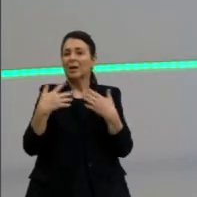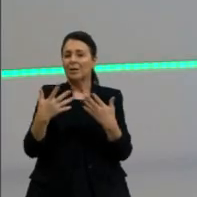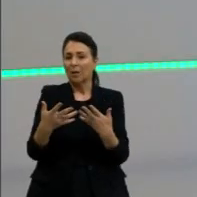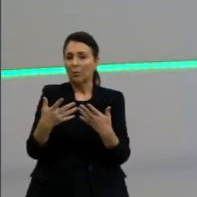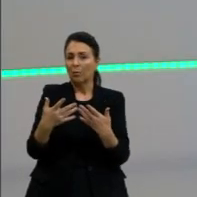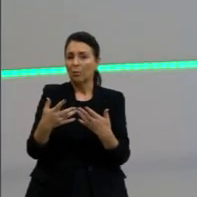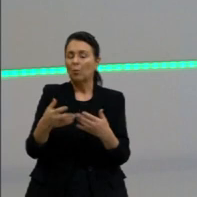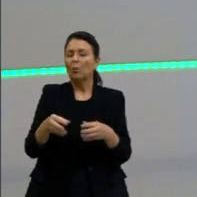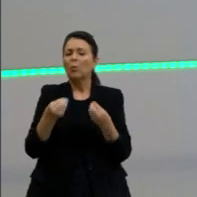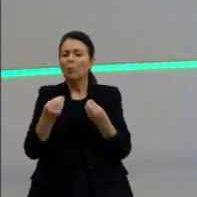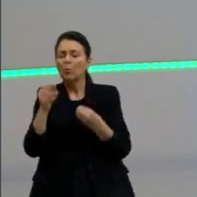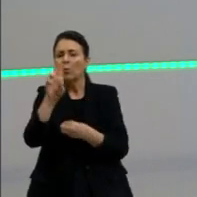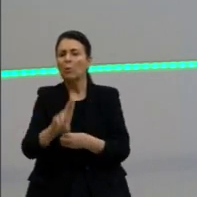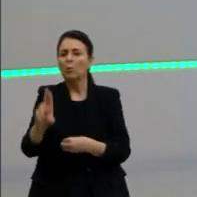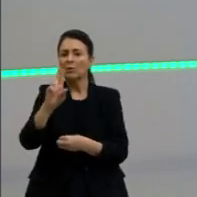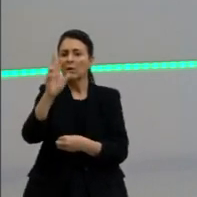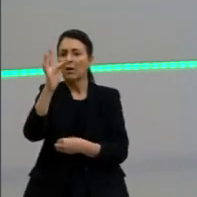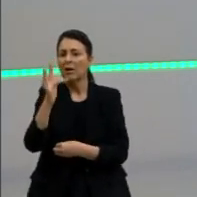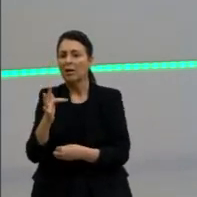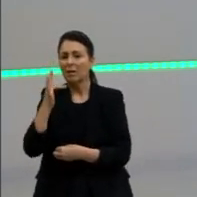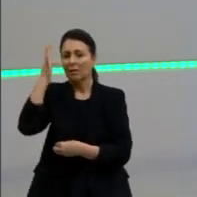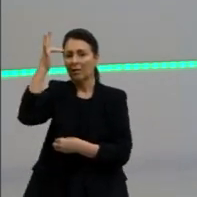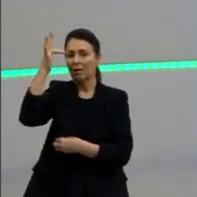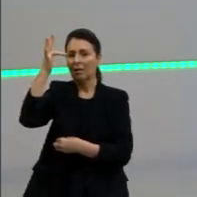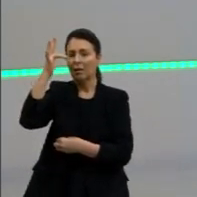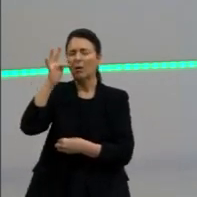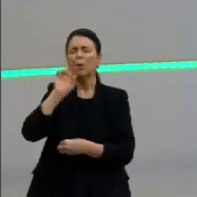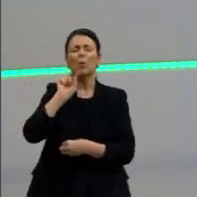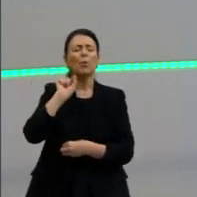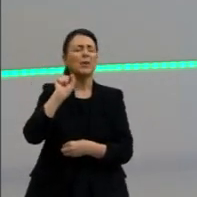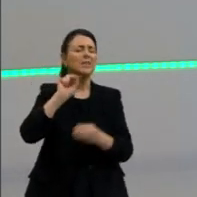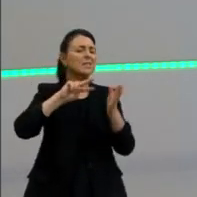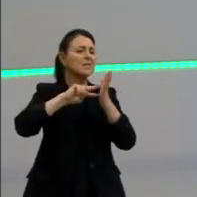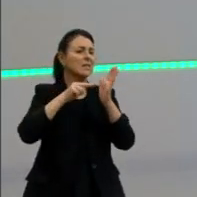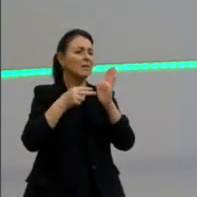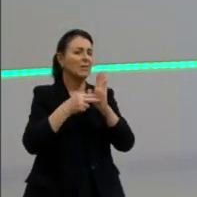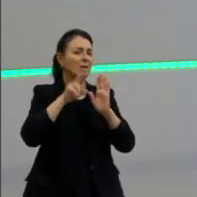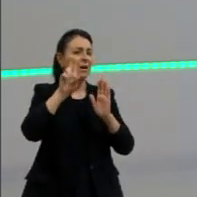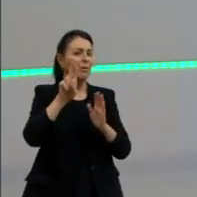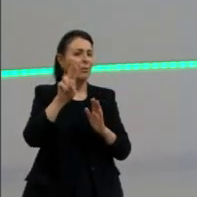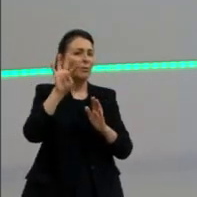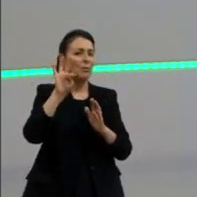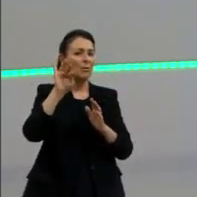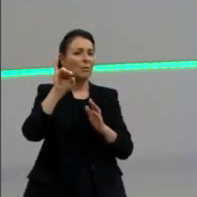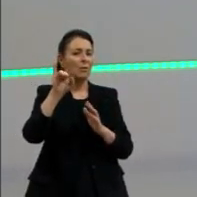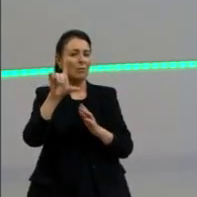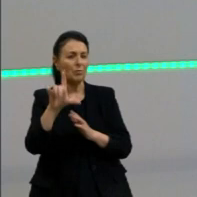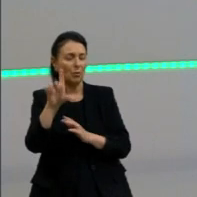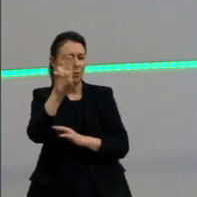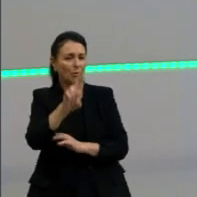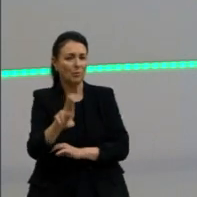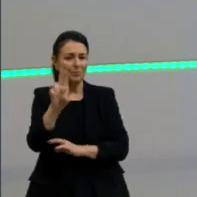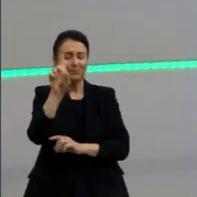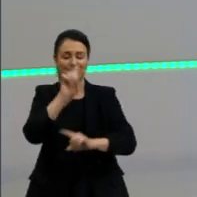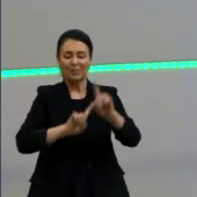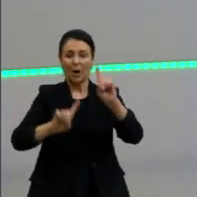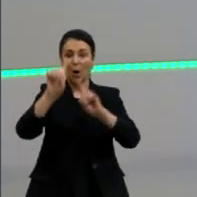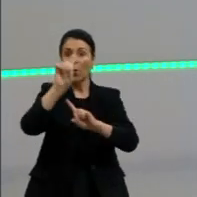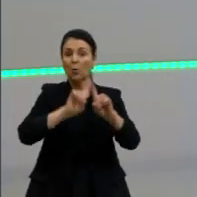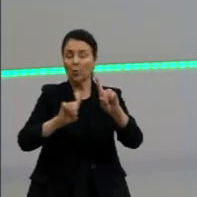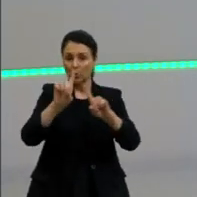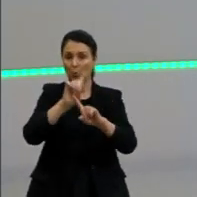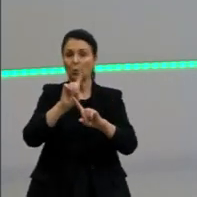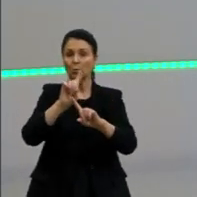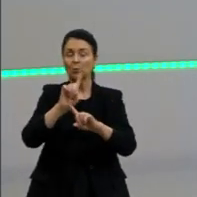vamos trazer aqui alguns aí nós e o que que é útil a vamos curtir também o quê que é o último Então veja só alguns filósofos que já